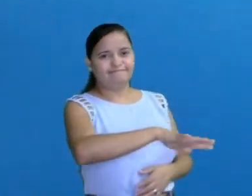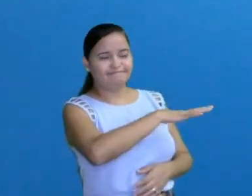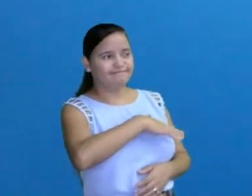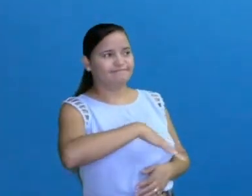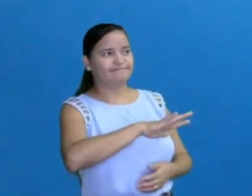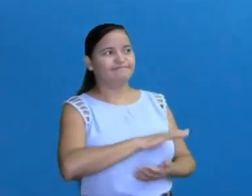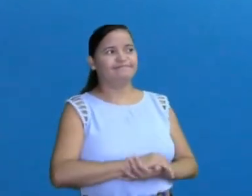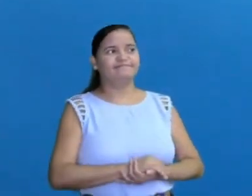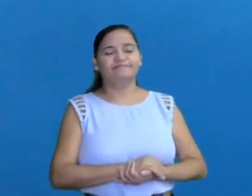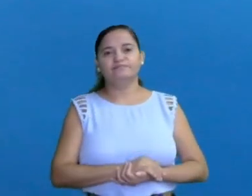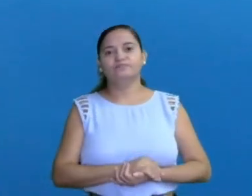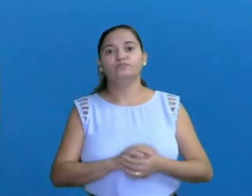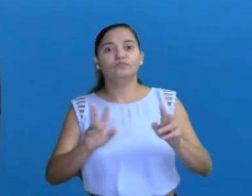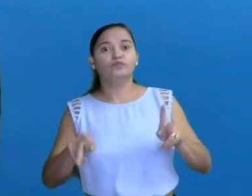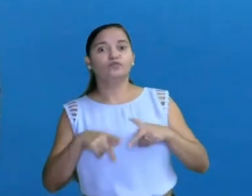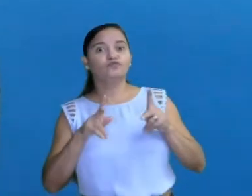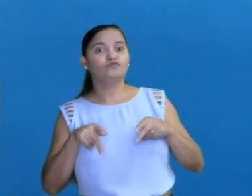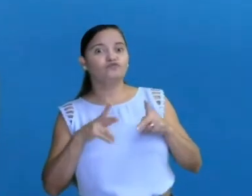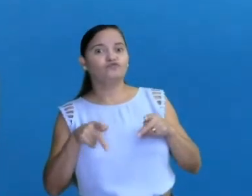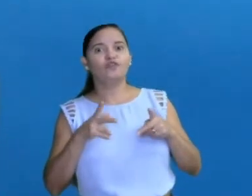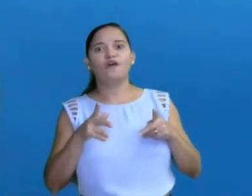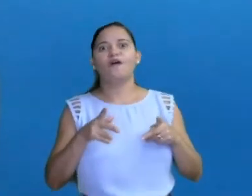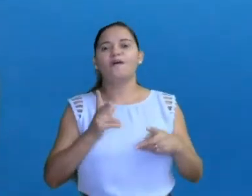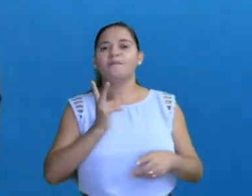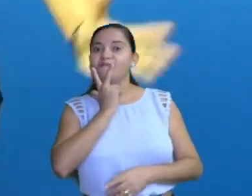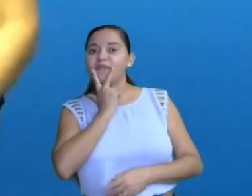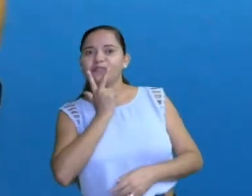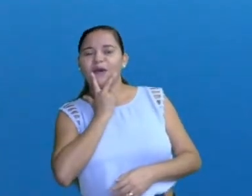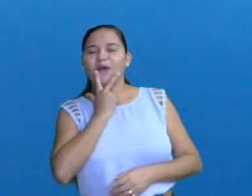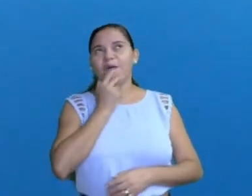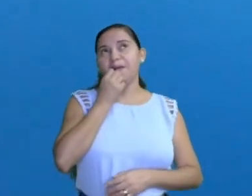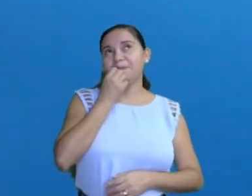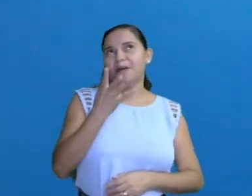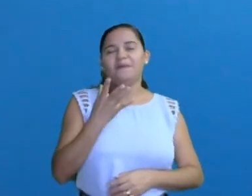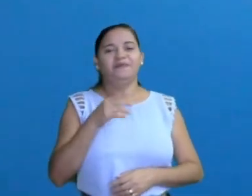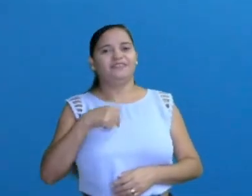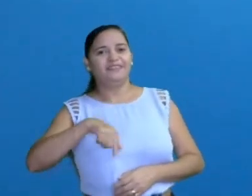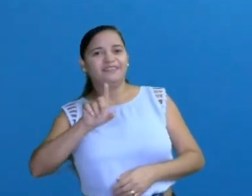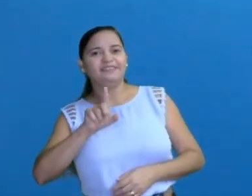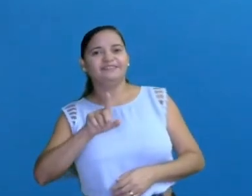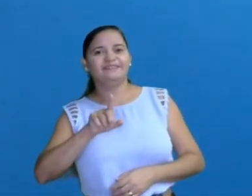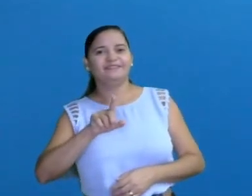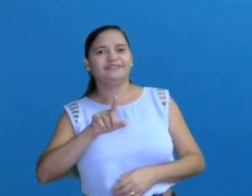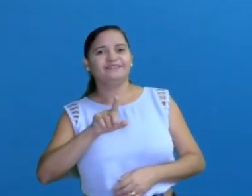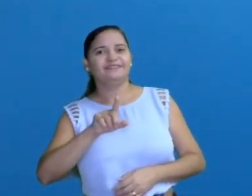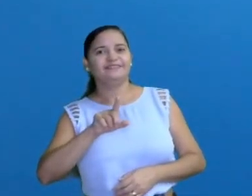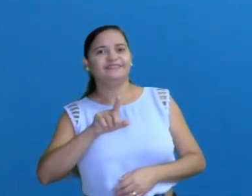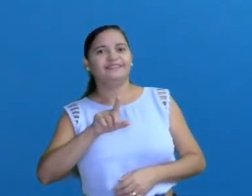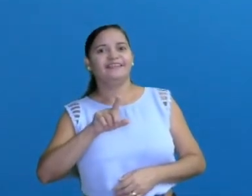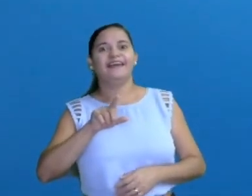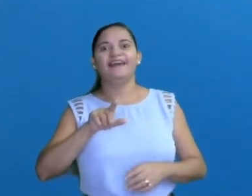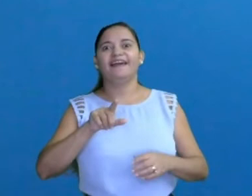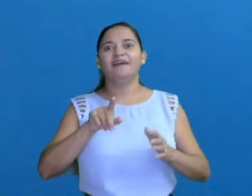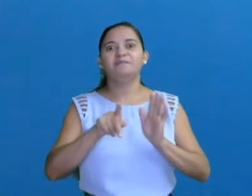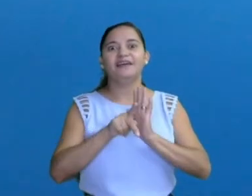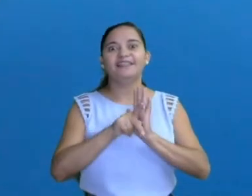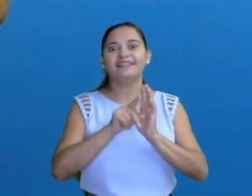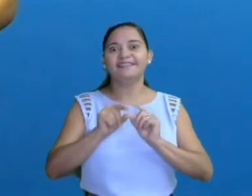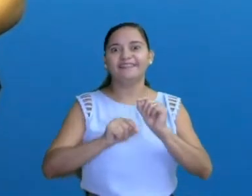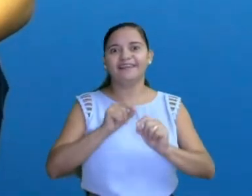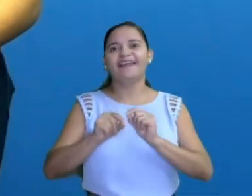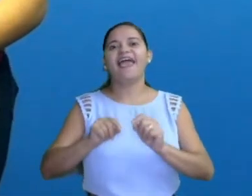O shopping de Vitória, que todo mundo gosta de ir. E aí? Um espaço o quê?